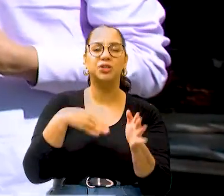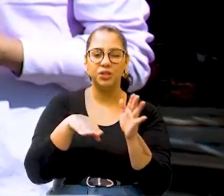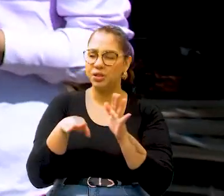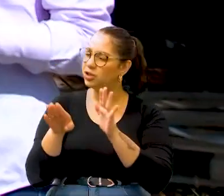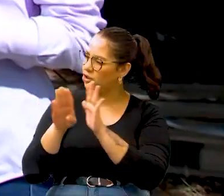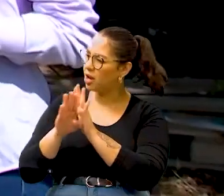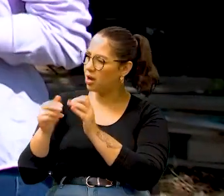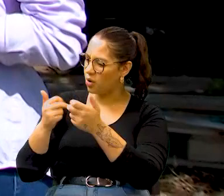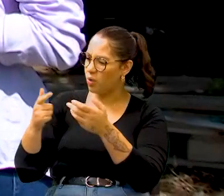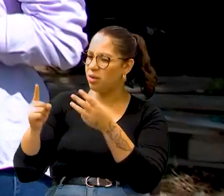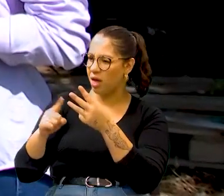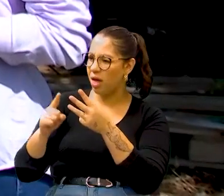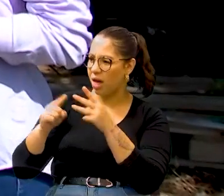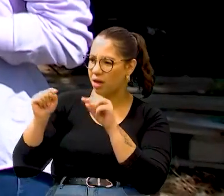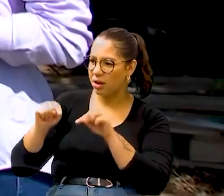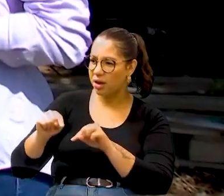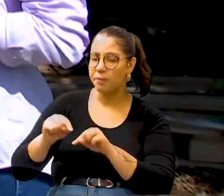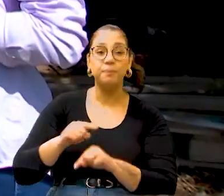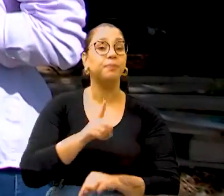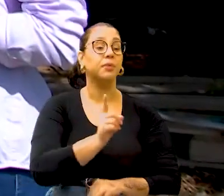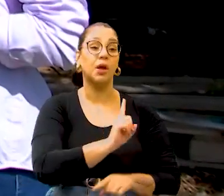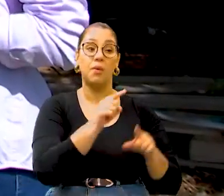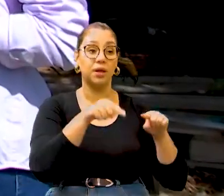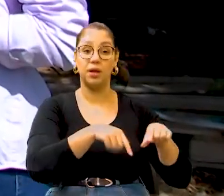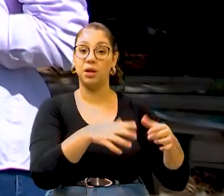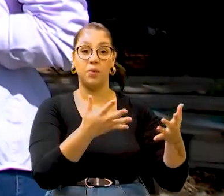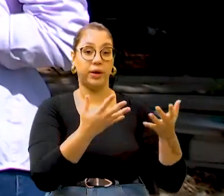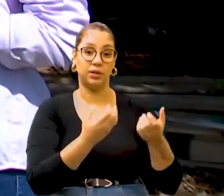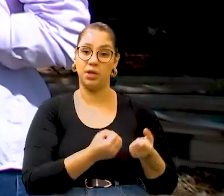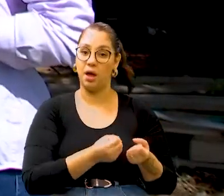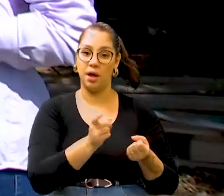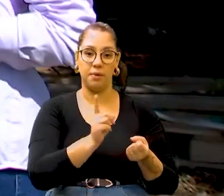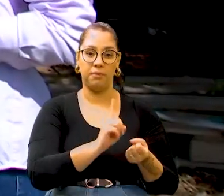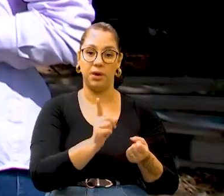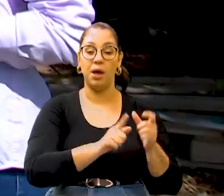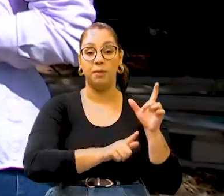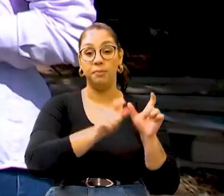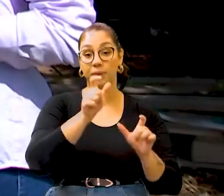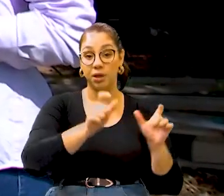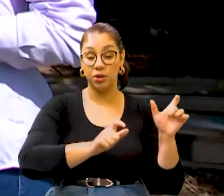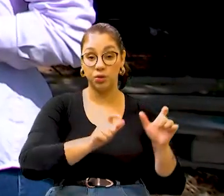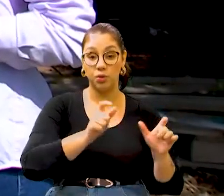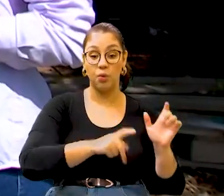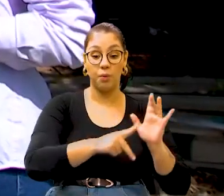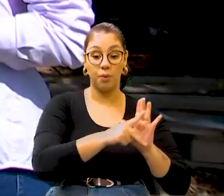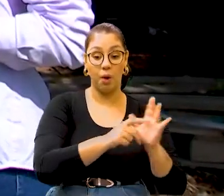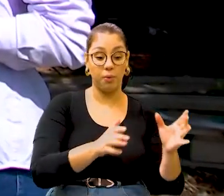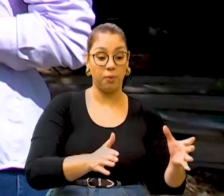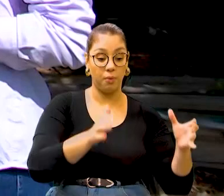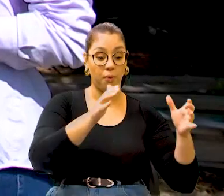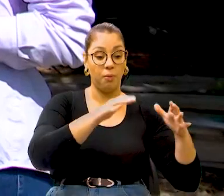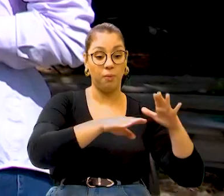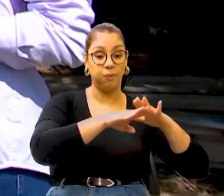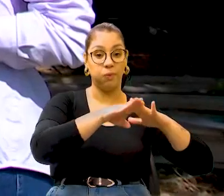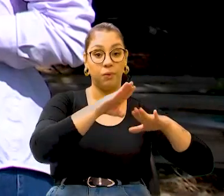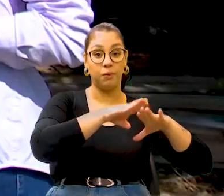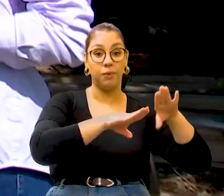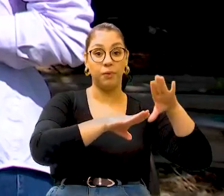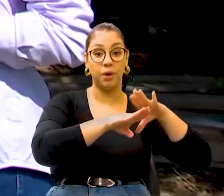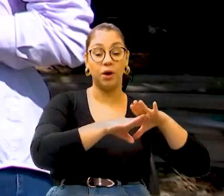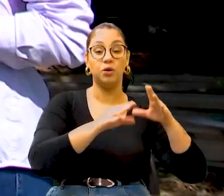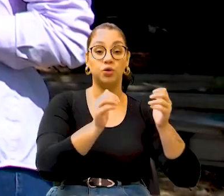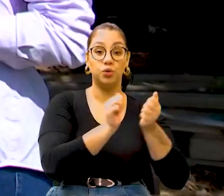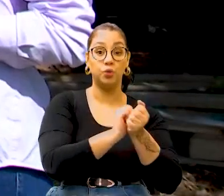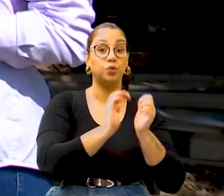uns exemplos do que seria o rejeito. Aqui a gente não recebe rejeito. Aqui as pessoas que fazem compostagem conosco